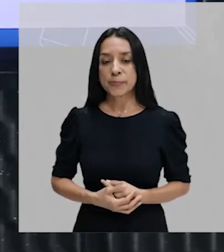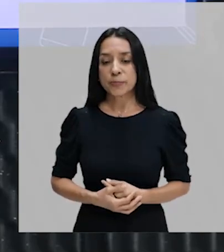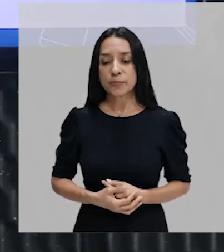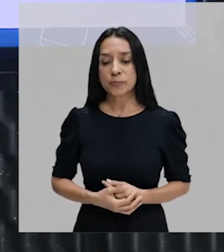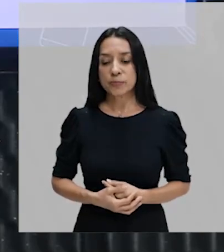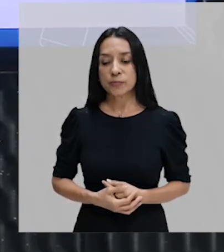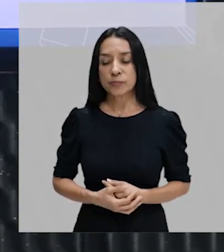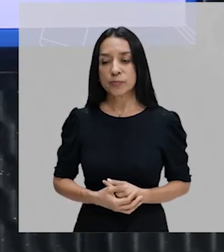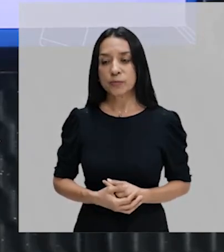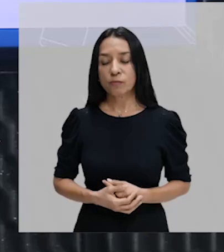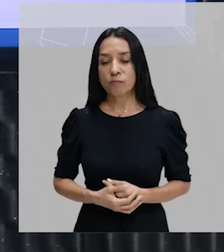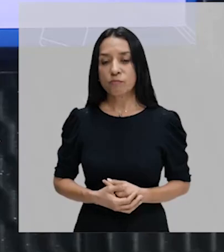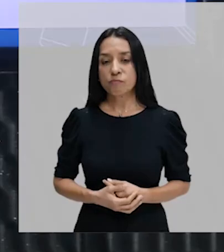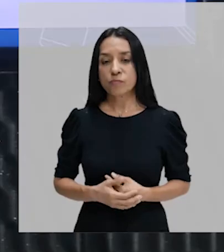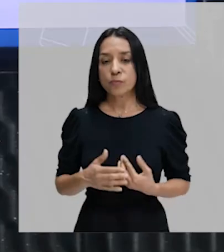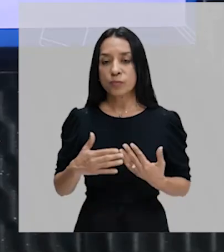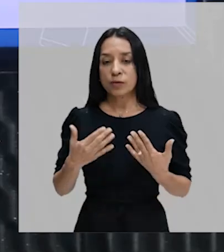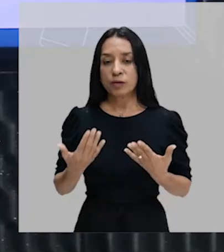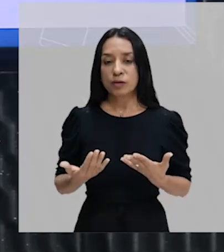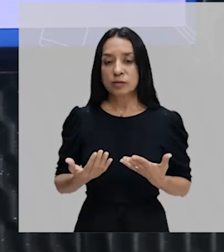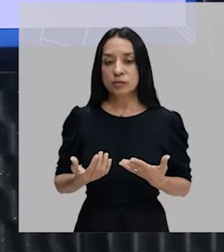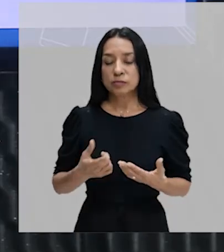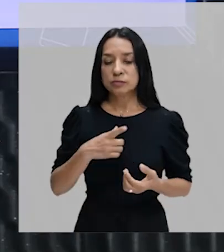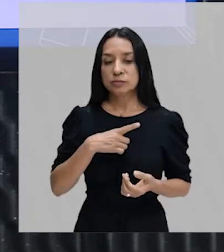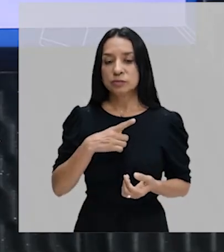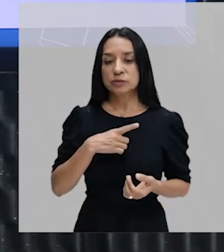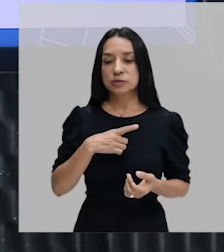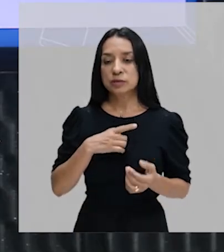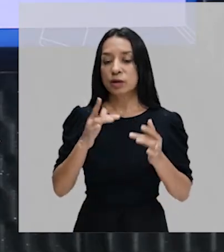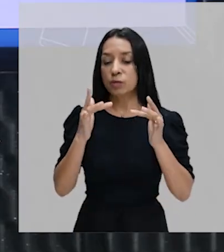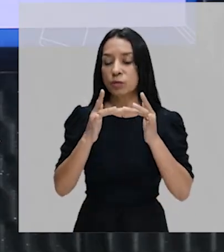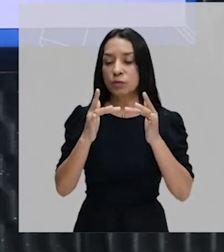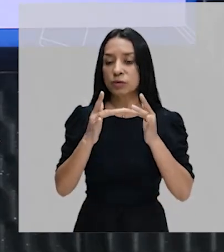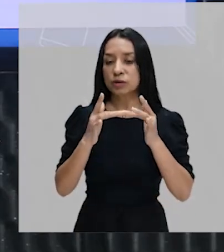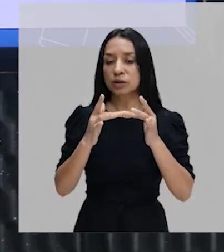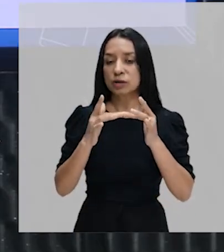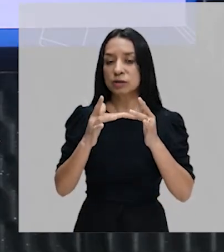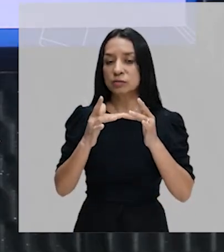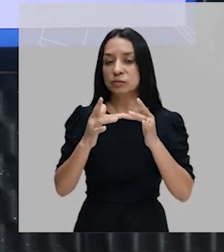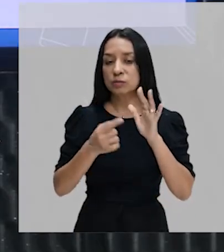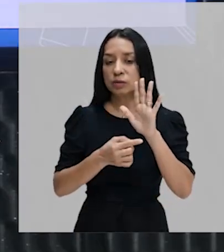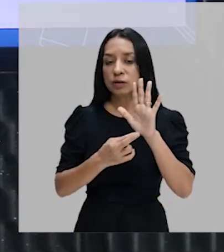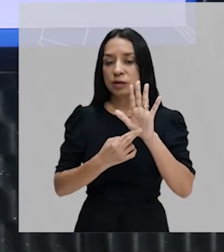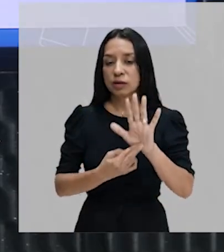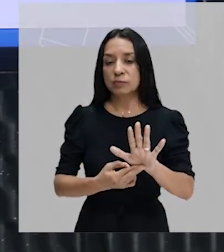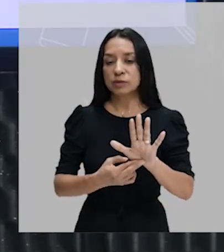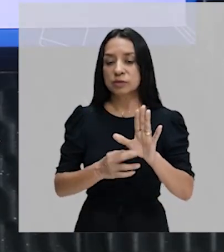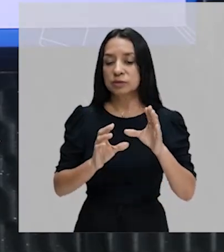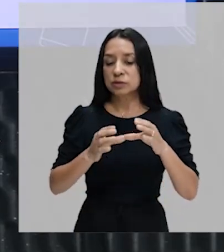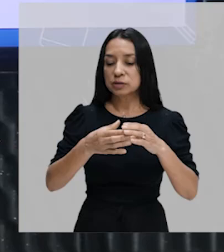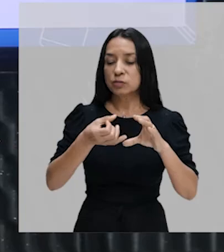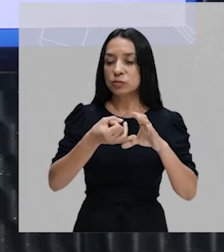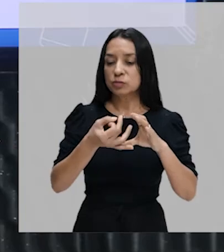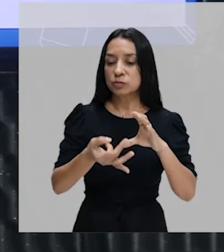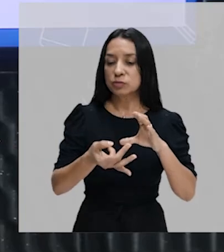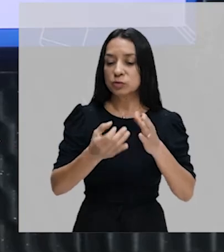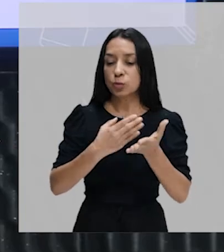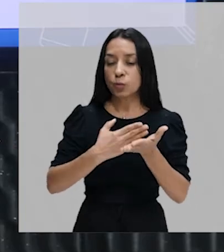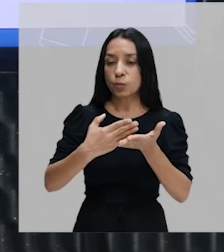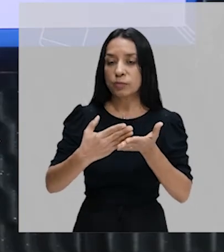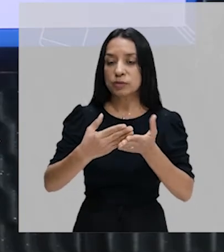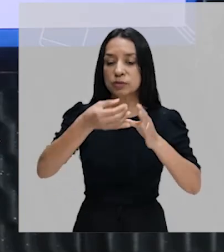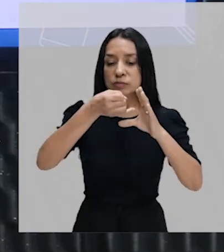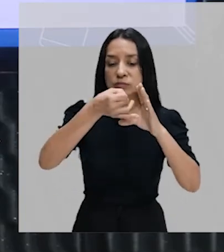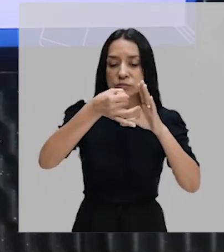enumerando os seus elementos. Então, né, você vai ter contato com a representação de conjunto a partir de uma característica